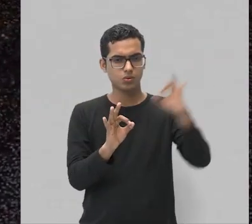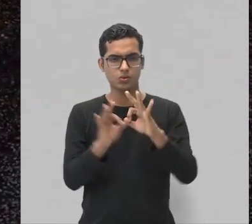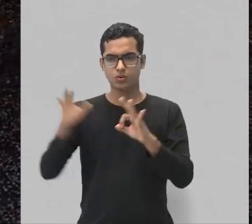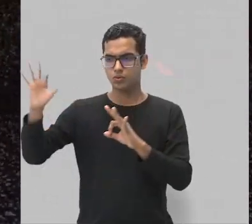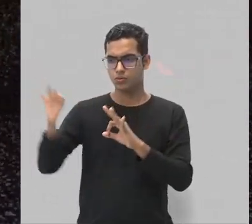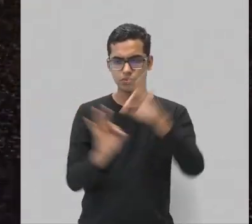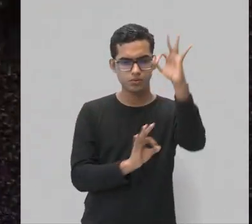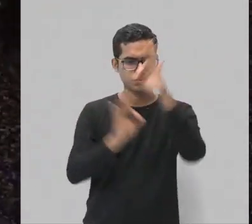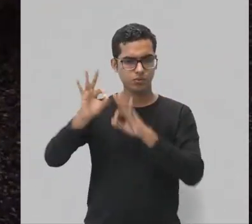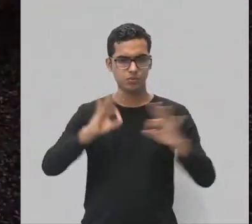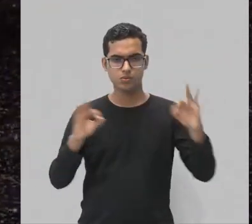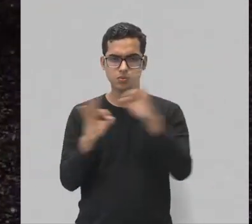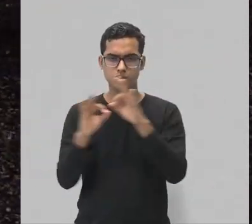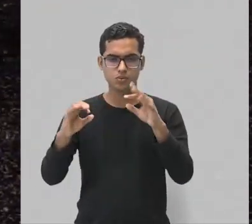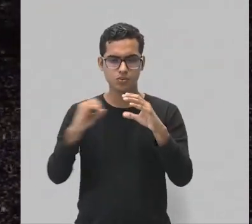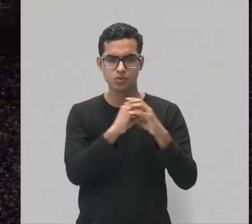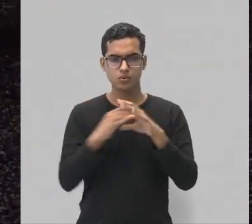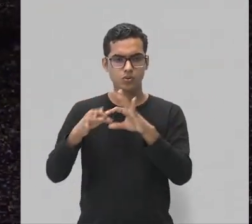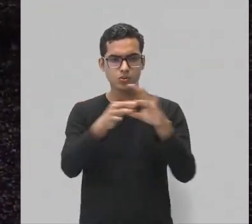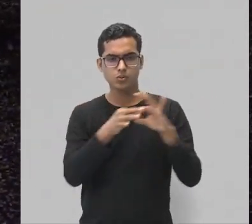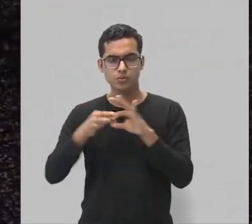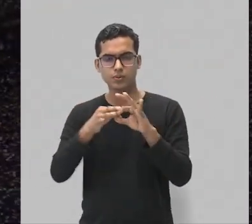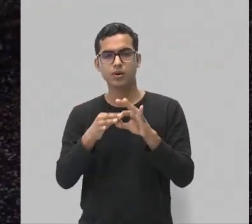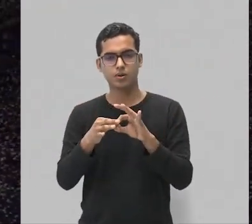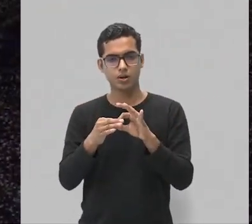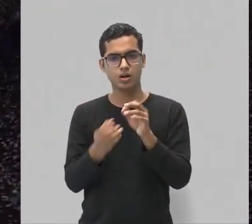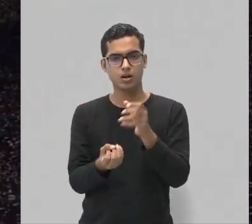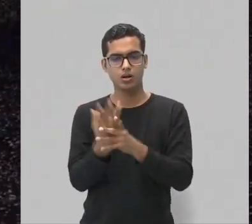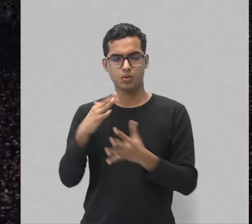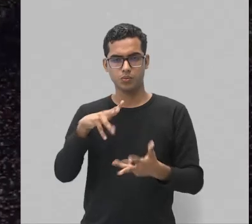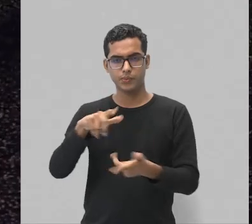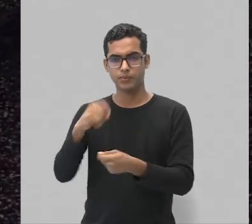Vamos observar aqui, ó. Se você